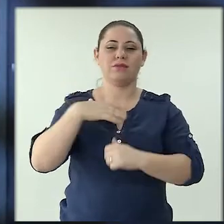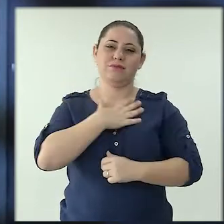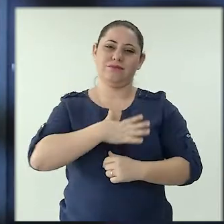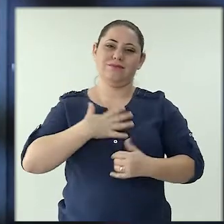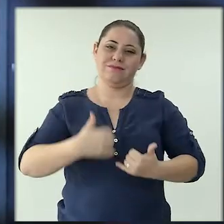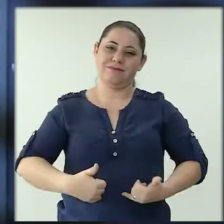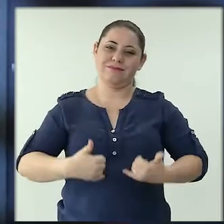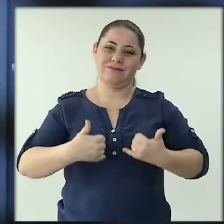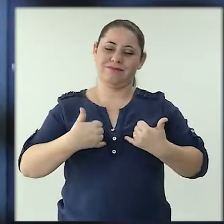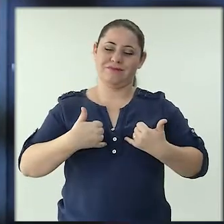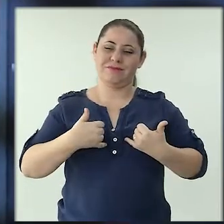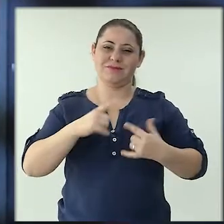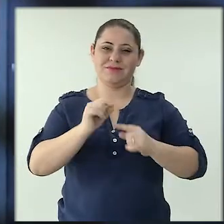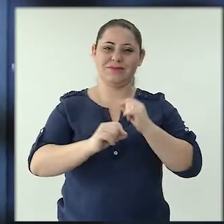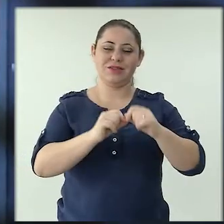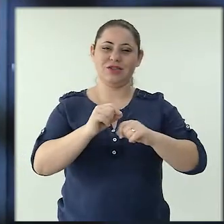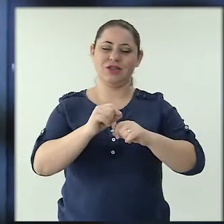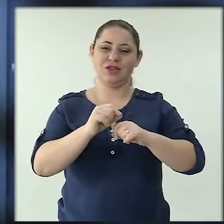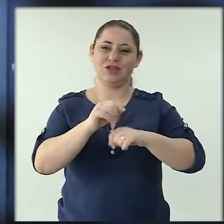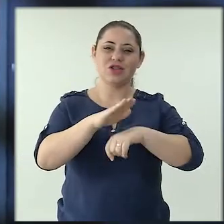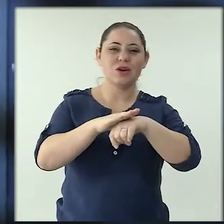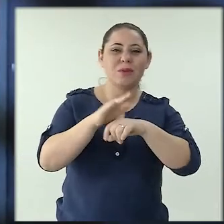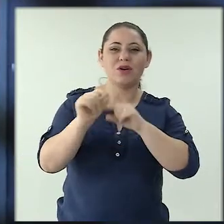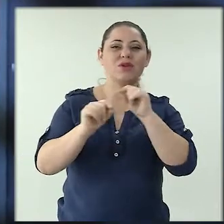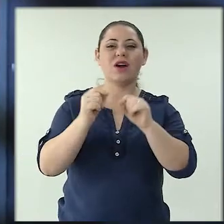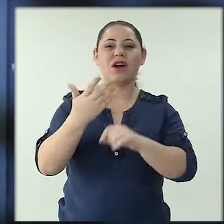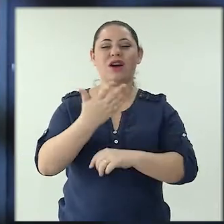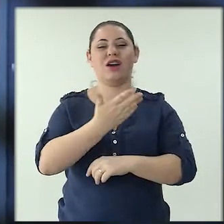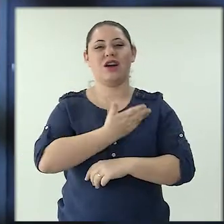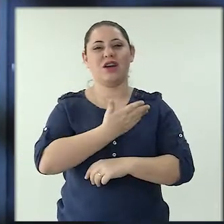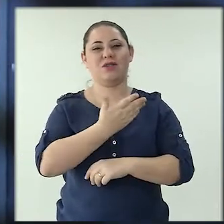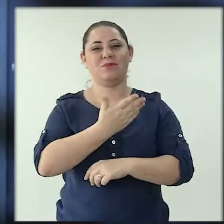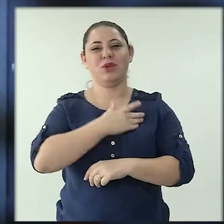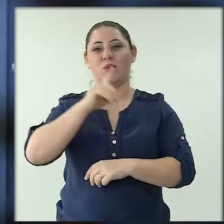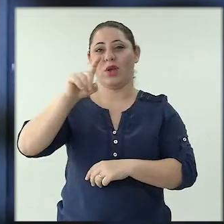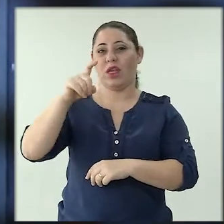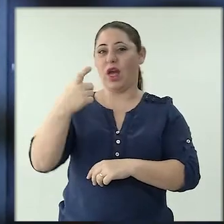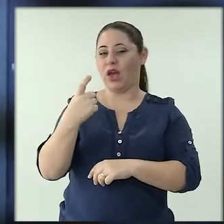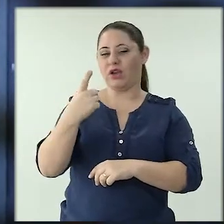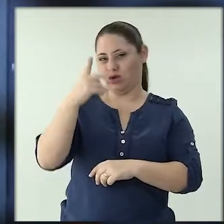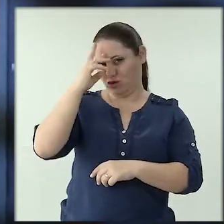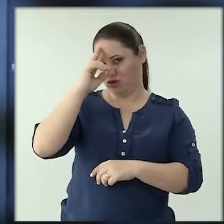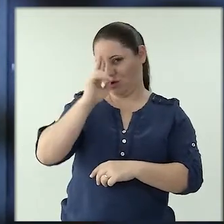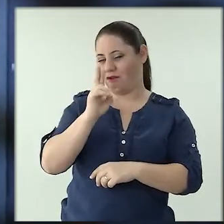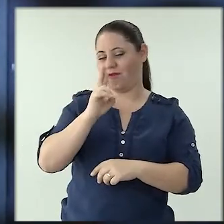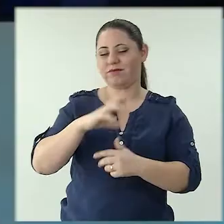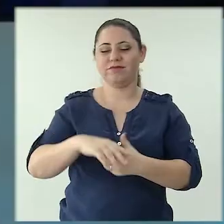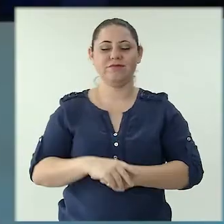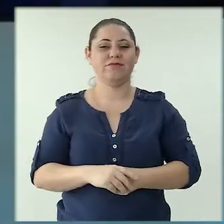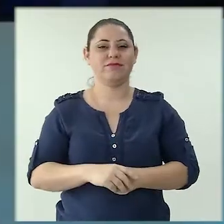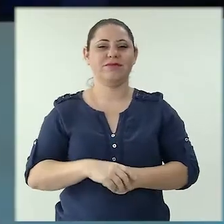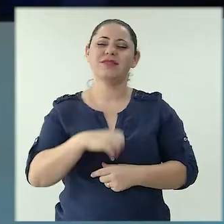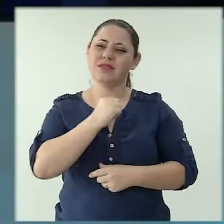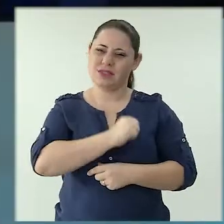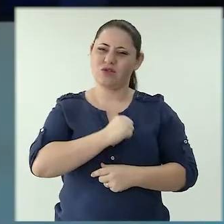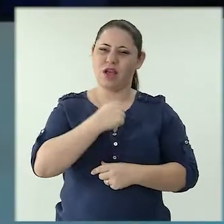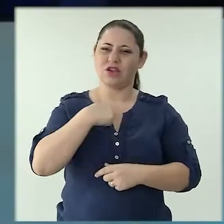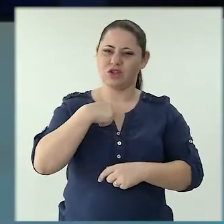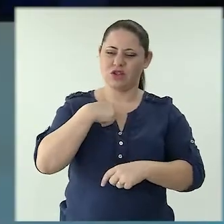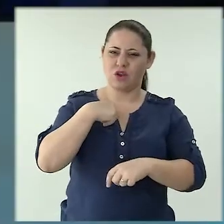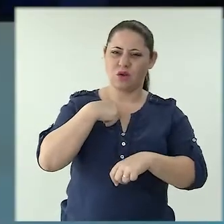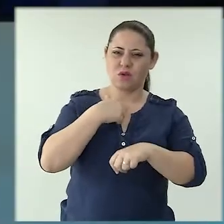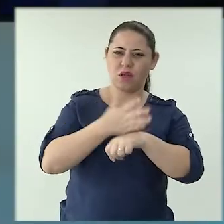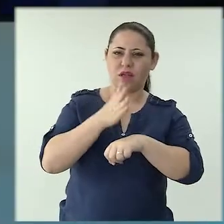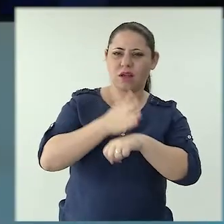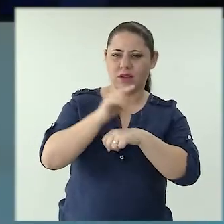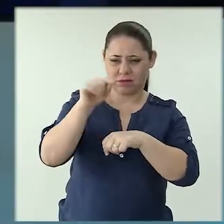o prazer e a honra de chamar de amigo e ex-chefe, não é verdade? Você sente saudade aí de eu